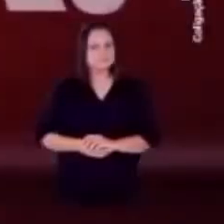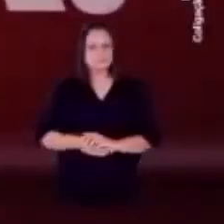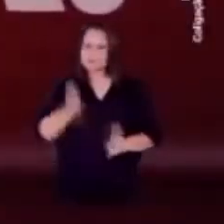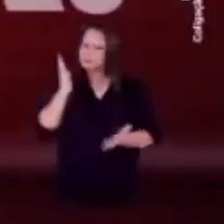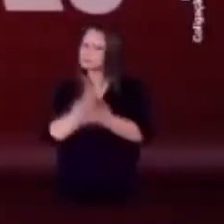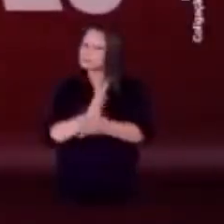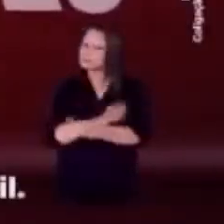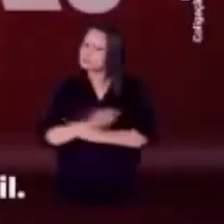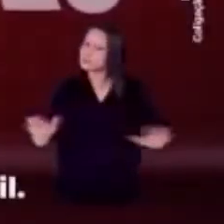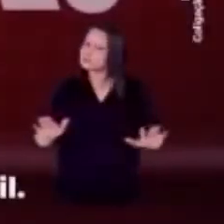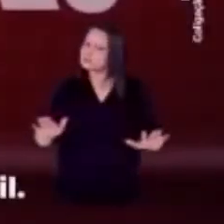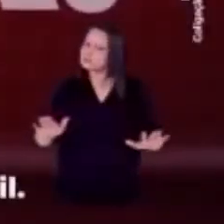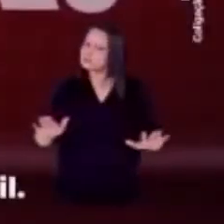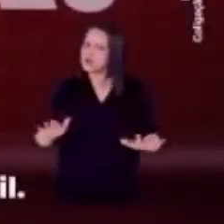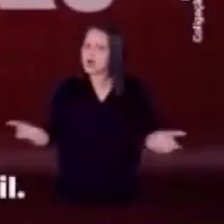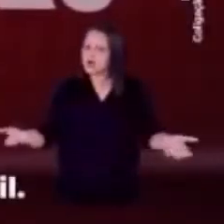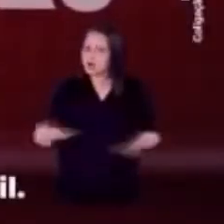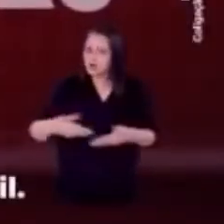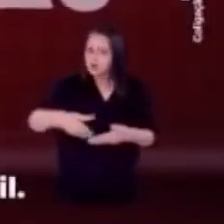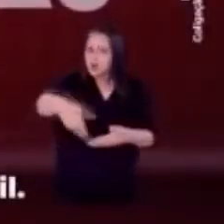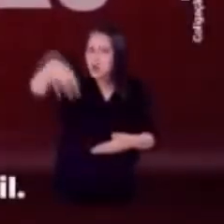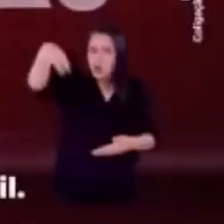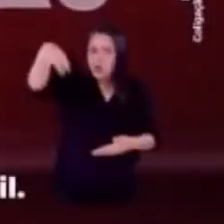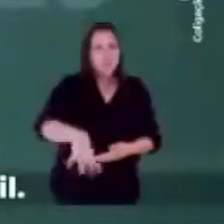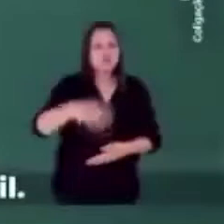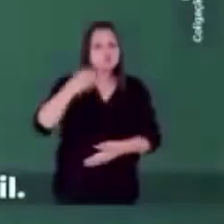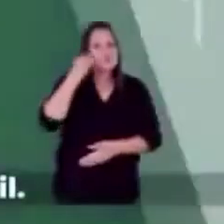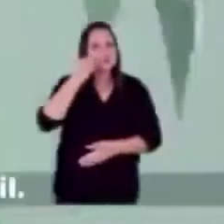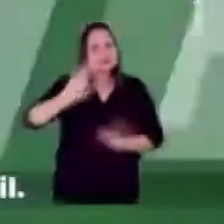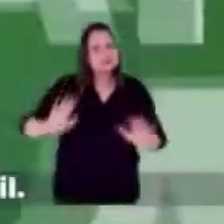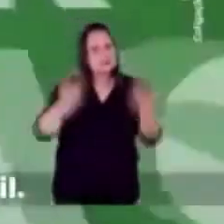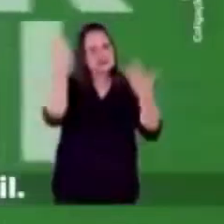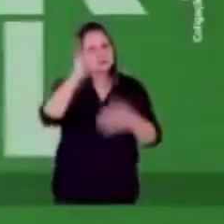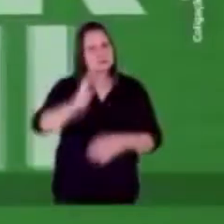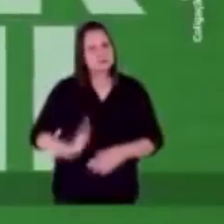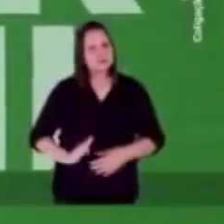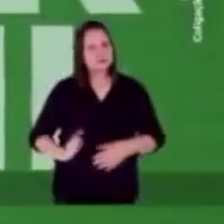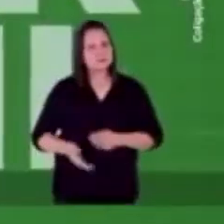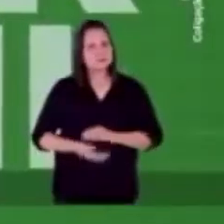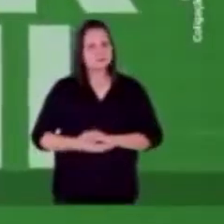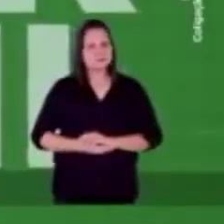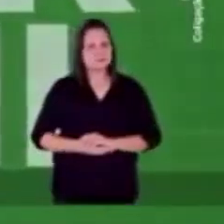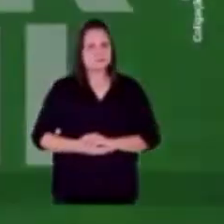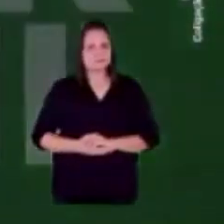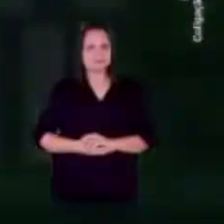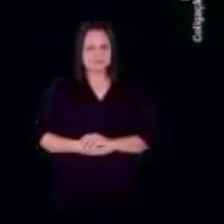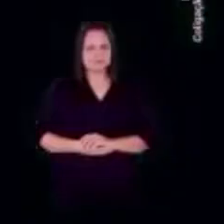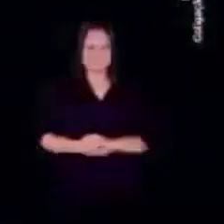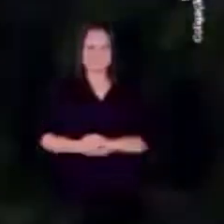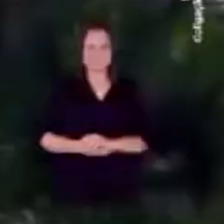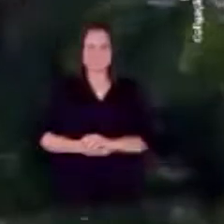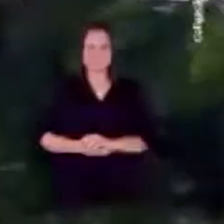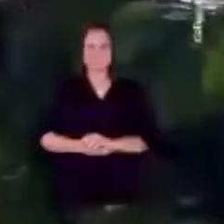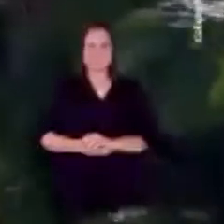Basta. Esta é a última oportunidade de salvar o Brasil.